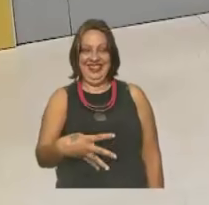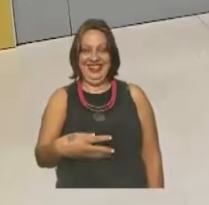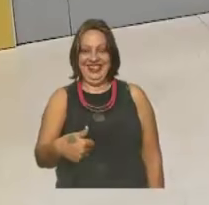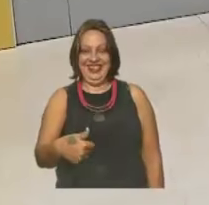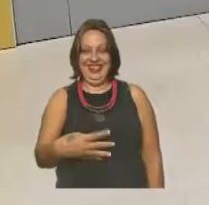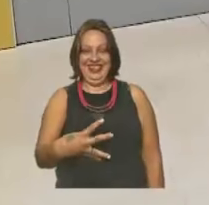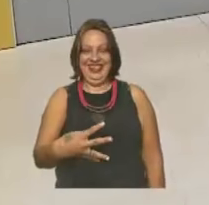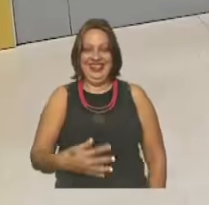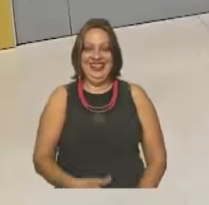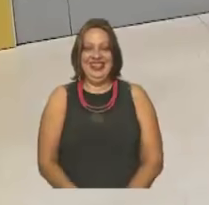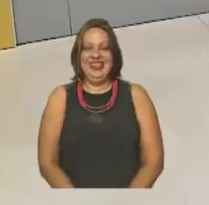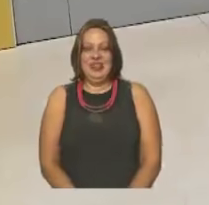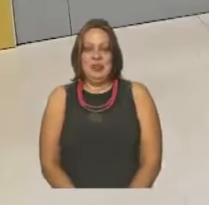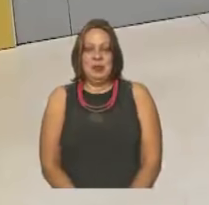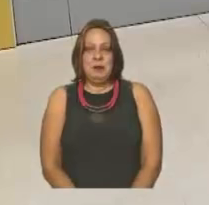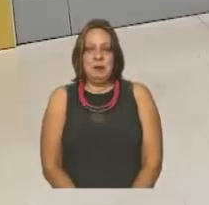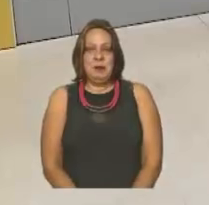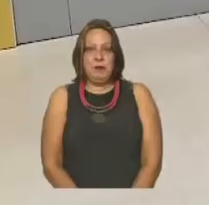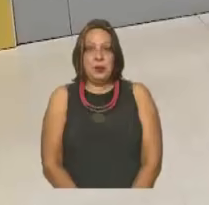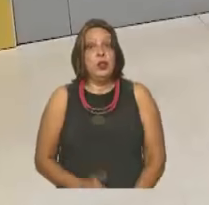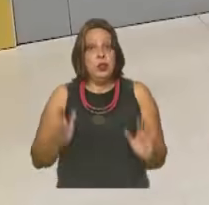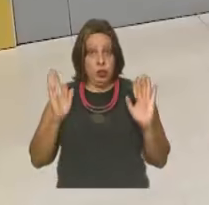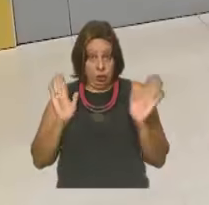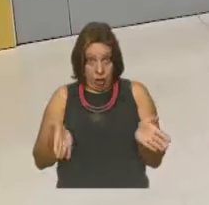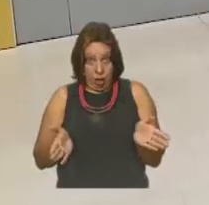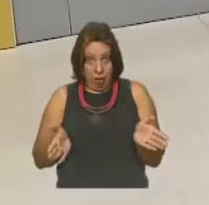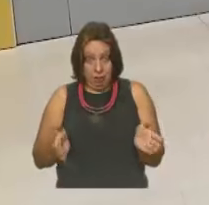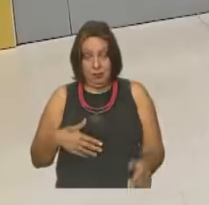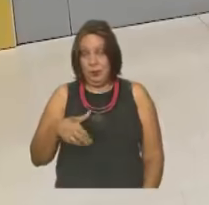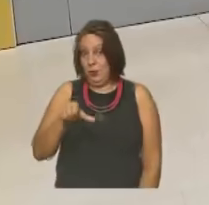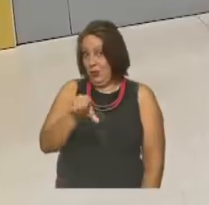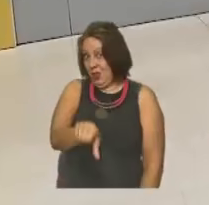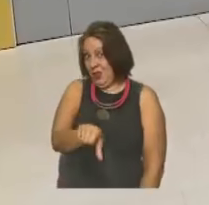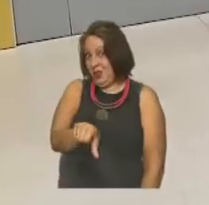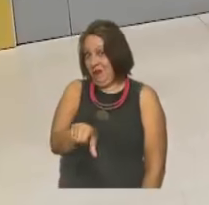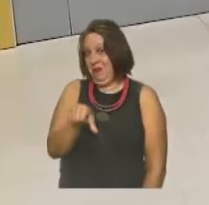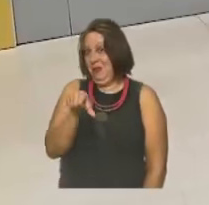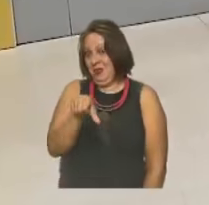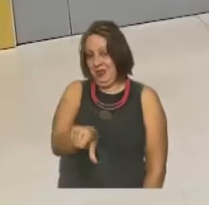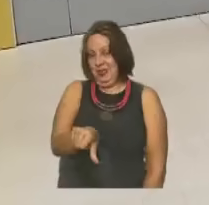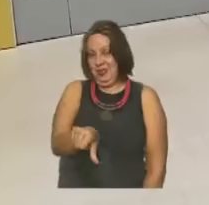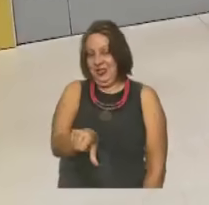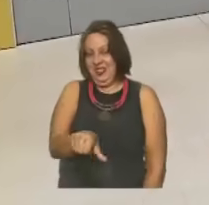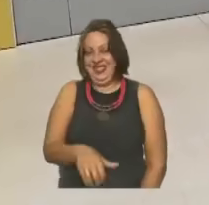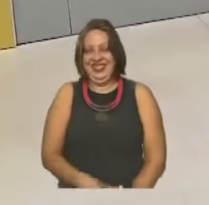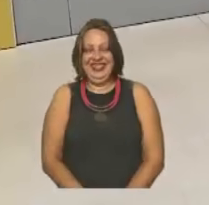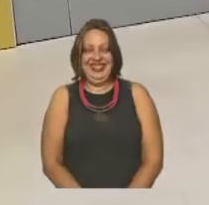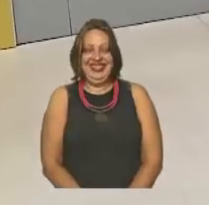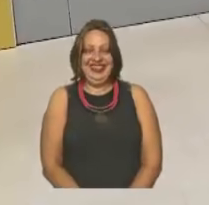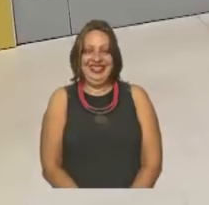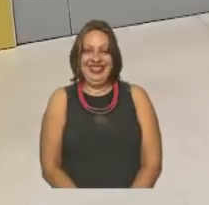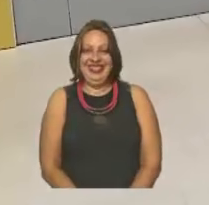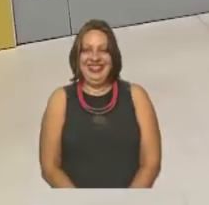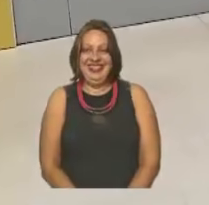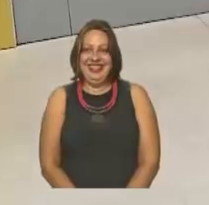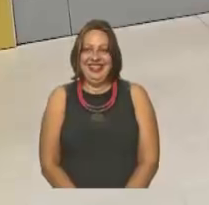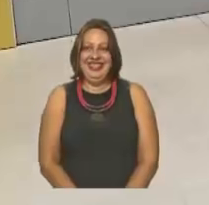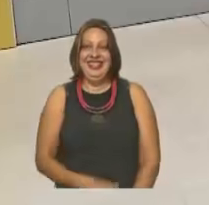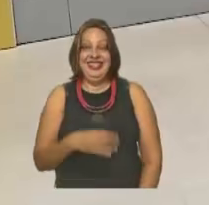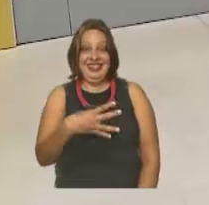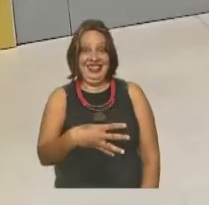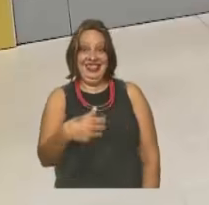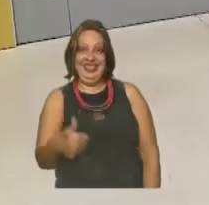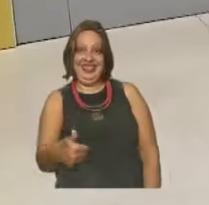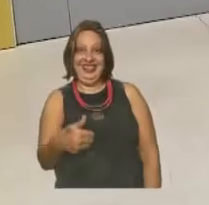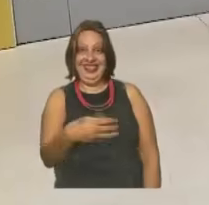14 a bolinha da vez, 14. Já marcou? Marca também o número 9, 9, 9, 9. Saiu 9, saiu